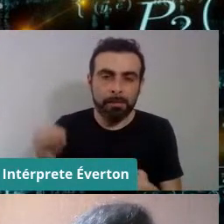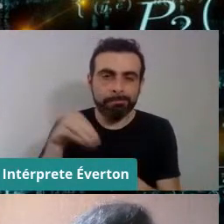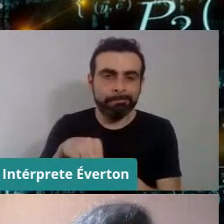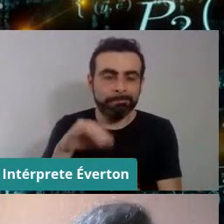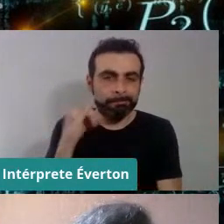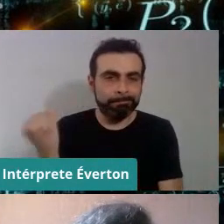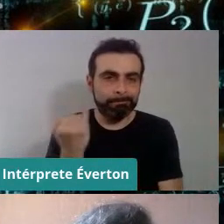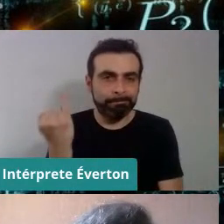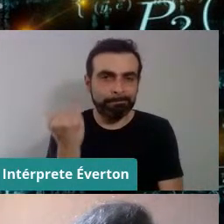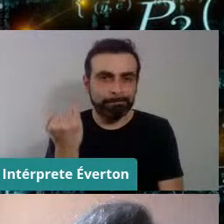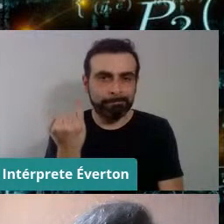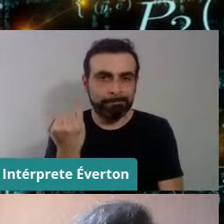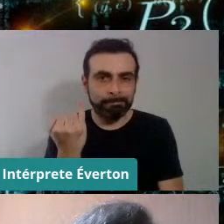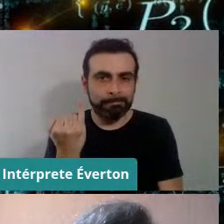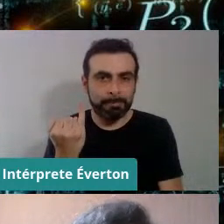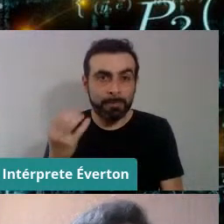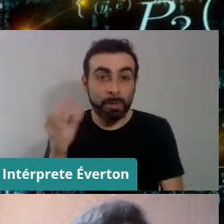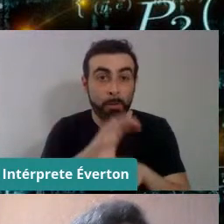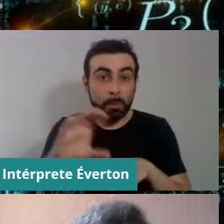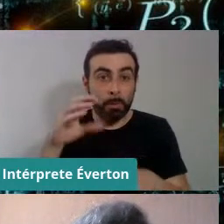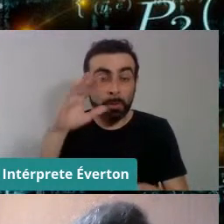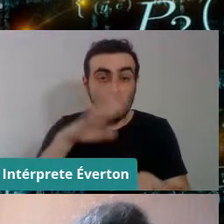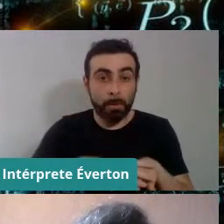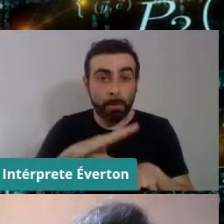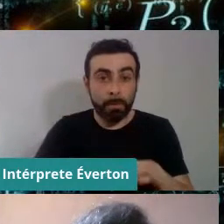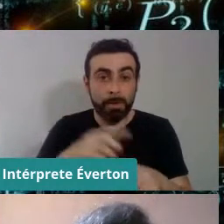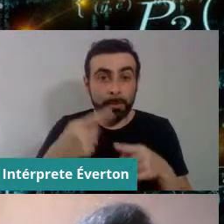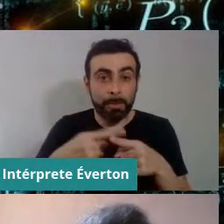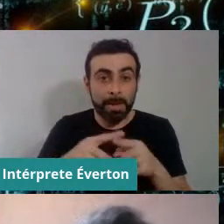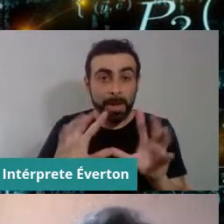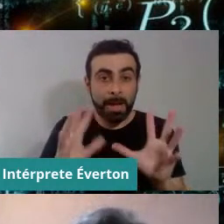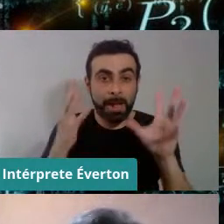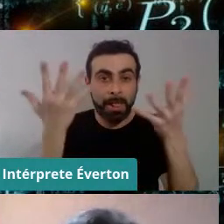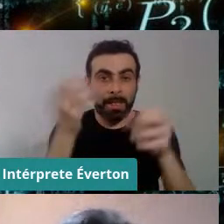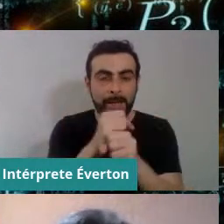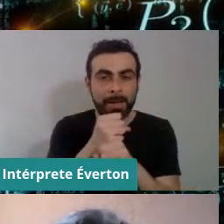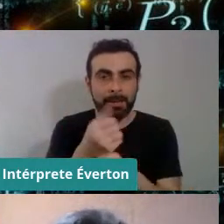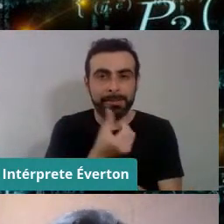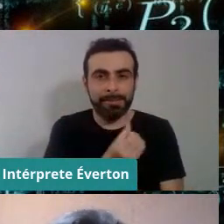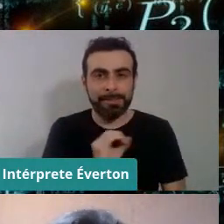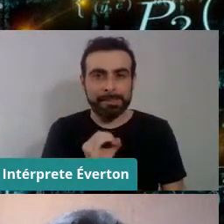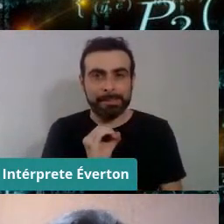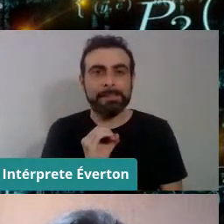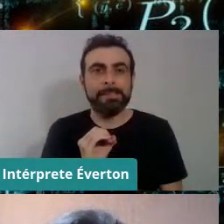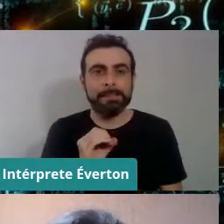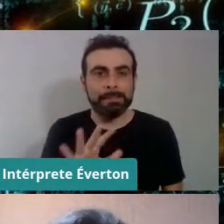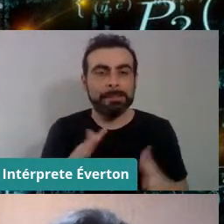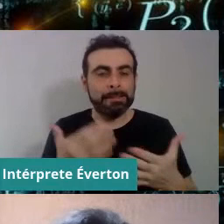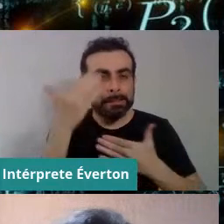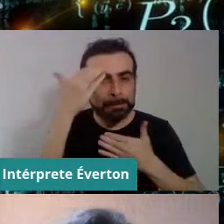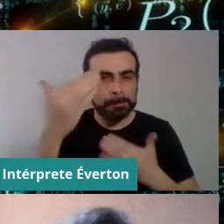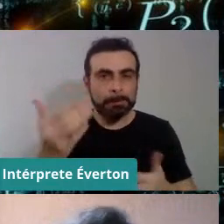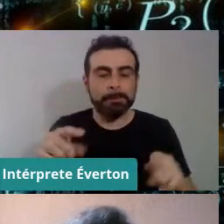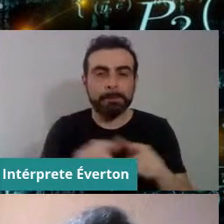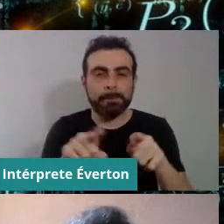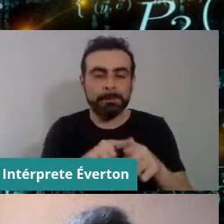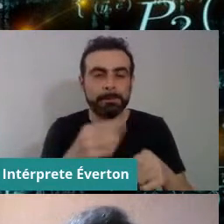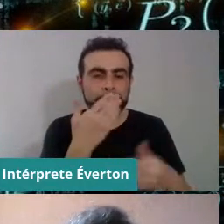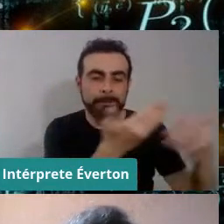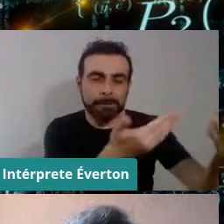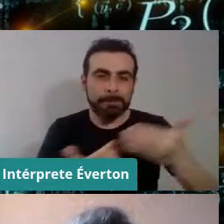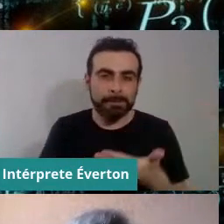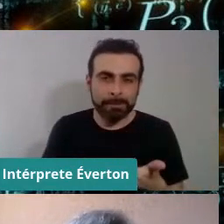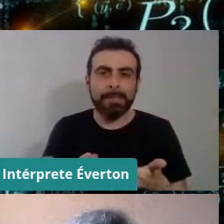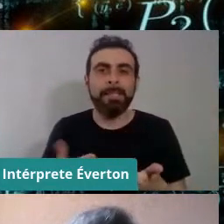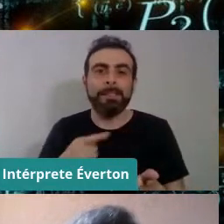matemática, quando nós estamos celebrando os 60 anos de existência do curso. Muito obrigado pelo convite que me foi feito,